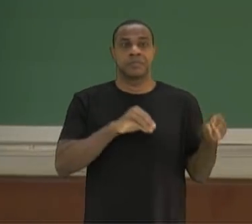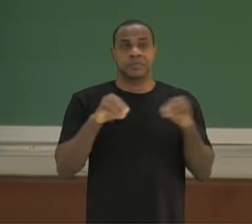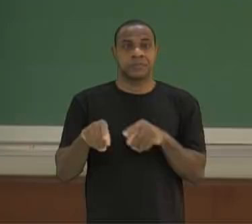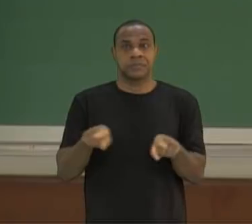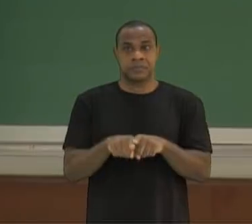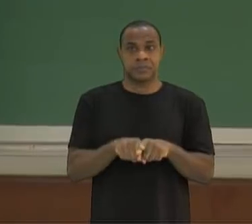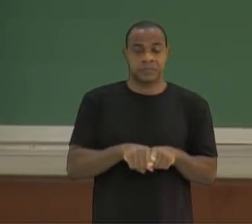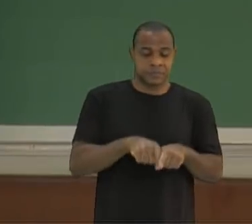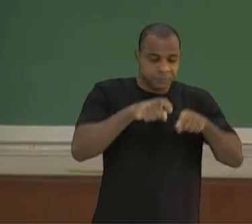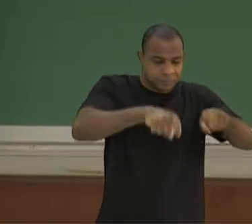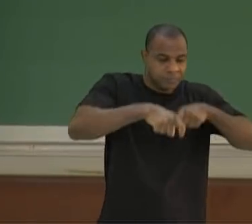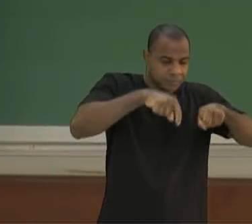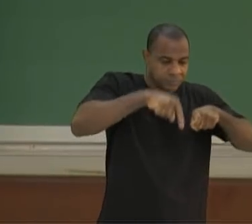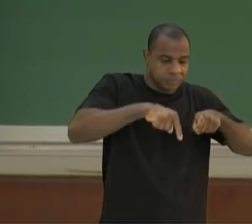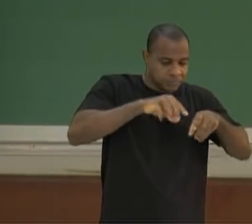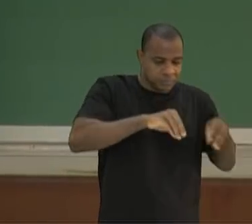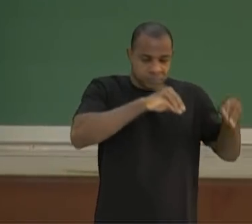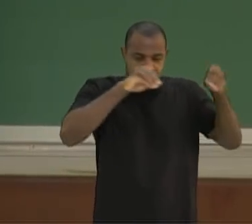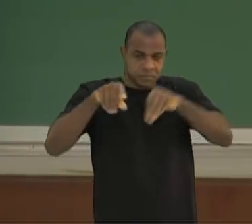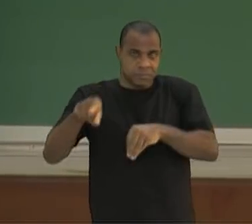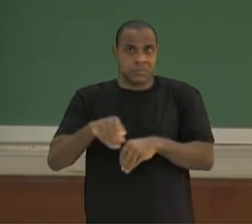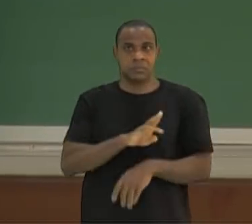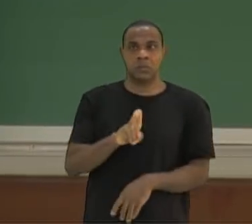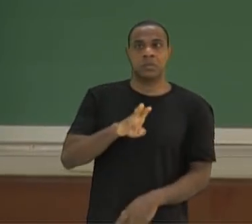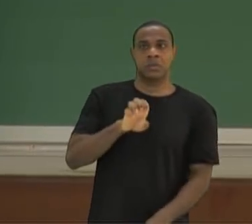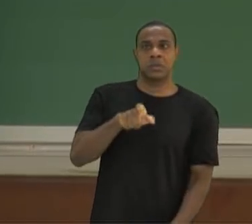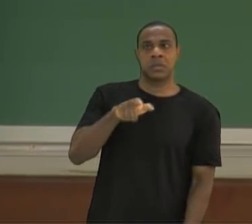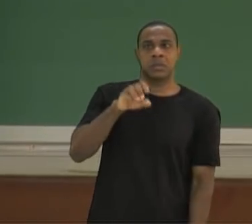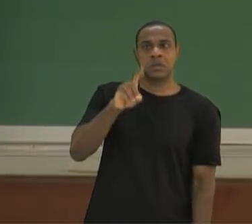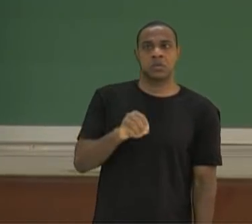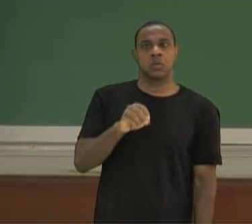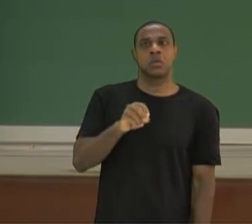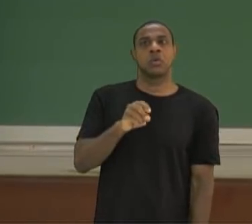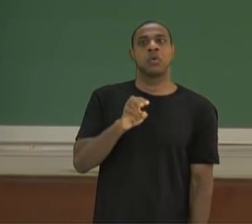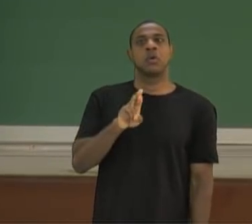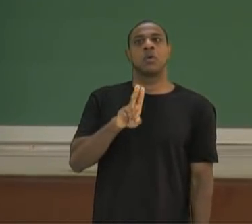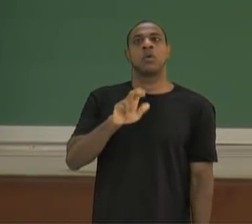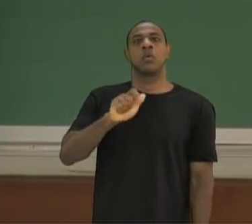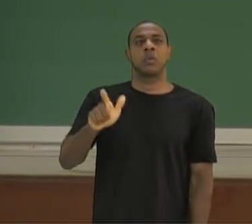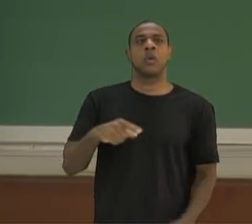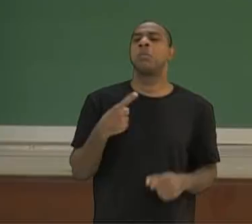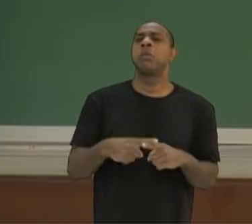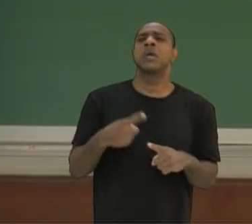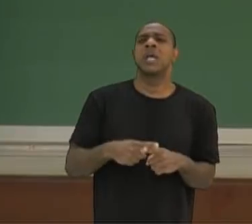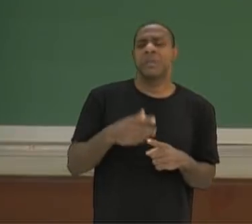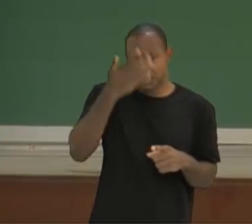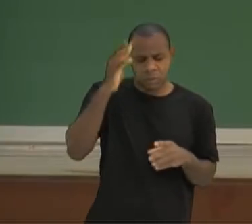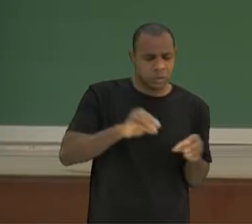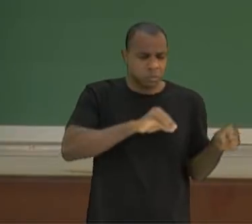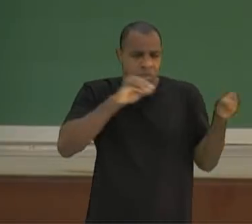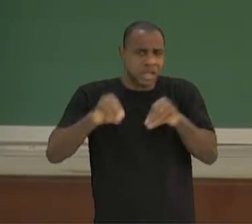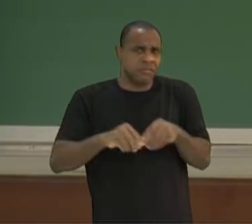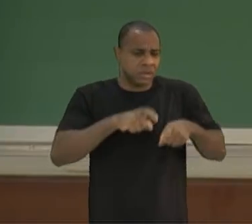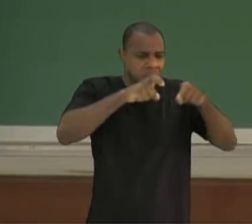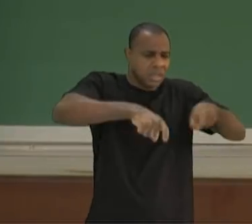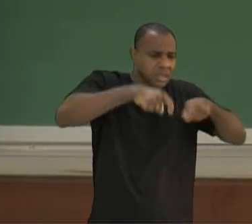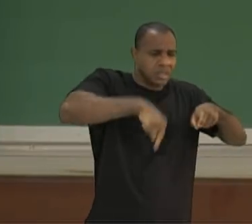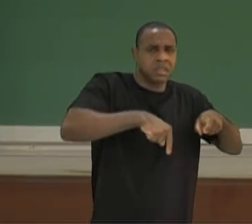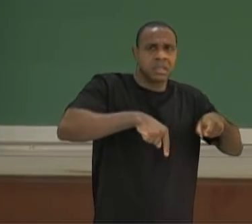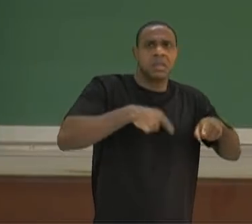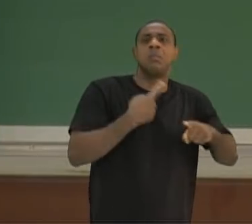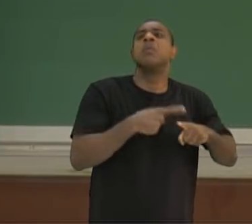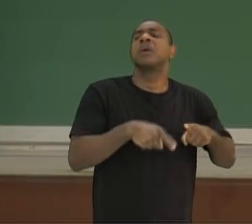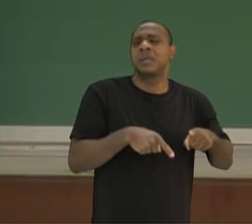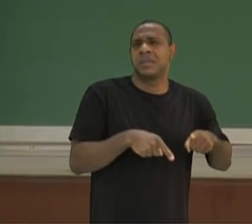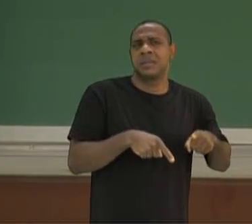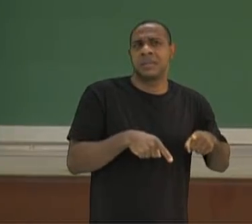rural para o meio urbano, que era o chamado êxodo rural. Por que as pessoas saíram do campo para a cidade mesmo? Por causa da mecanização